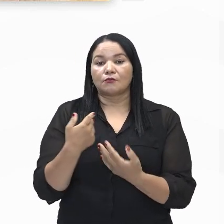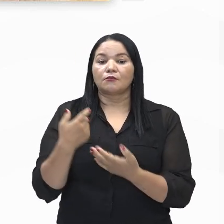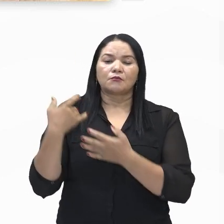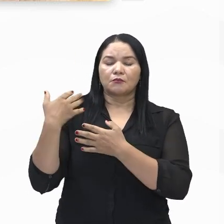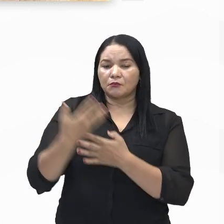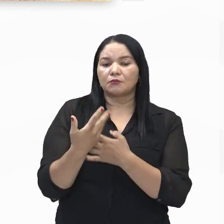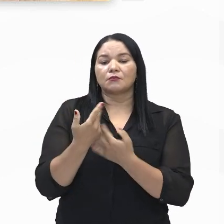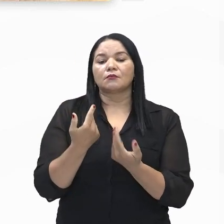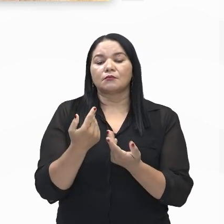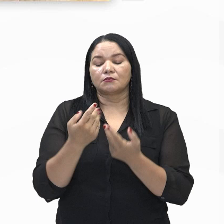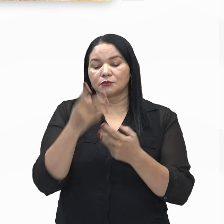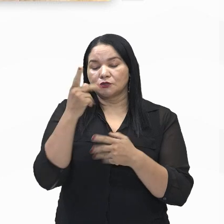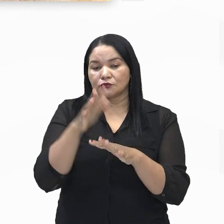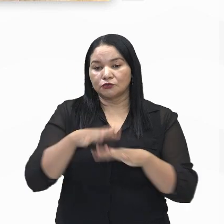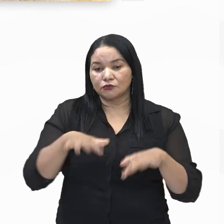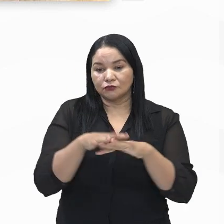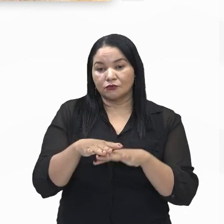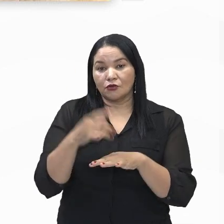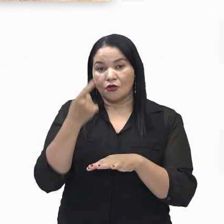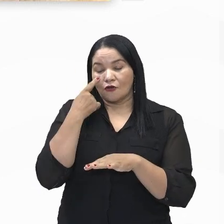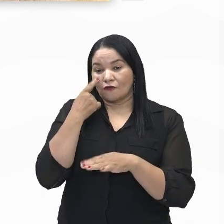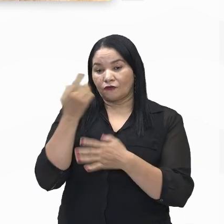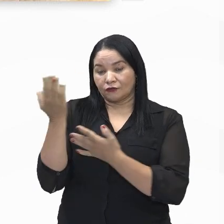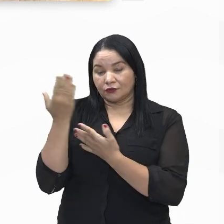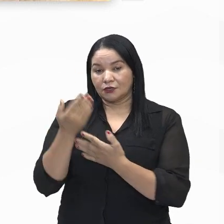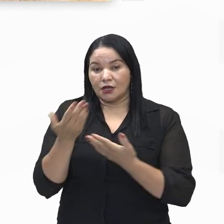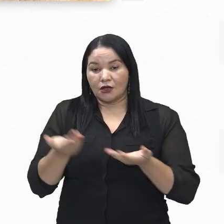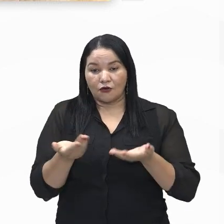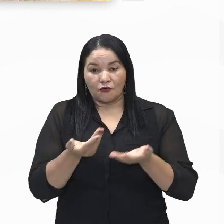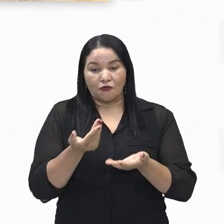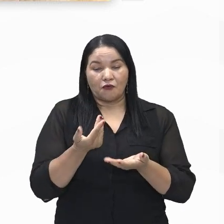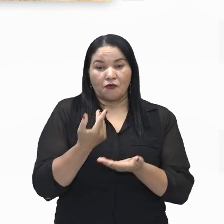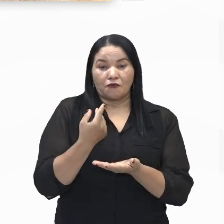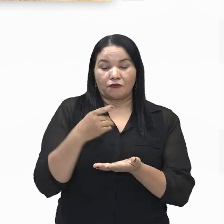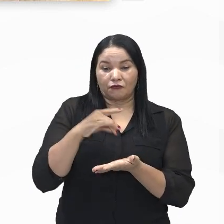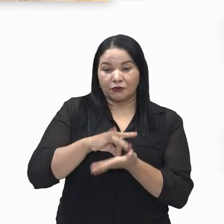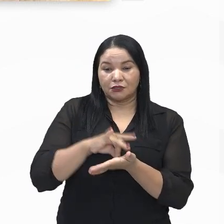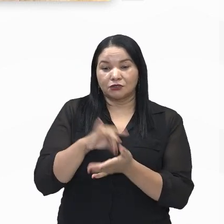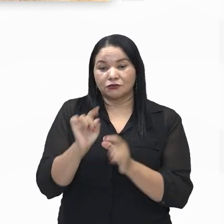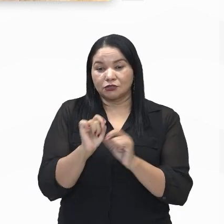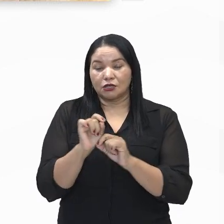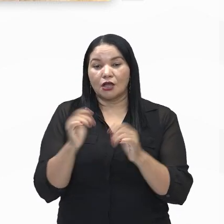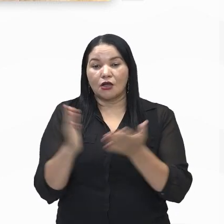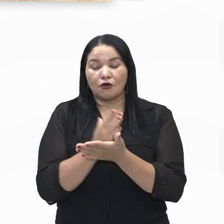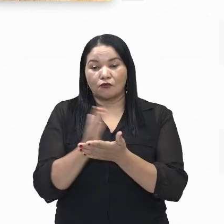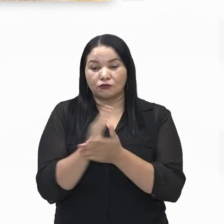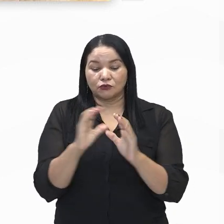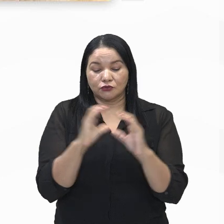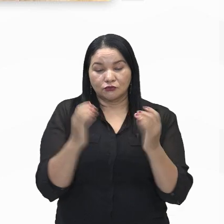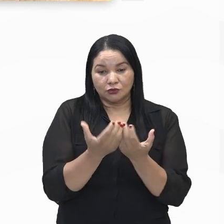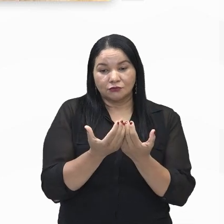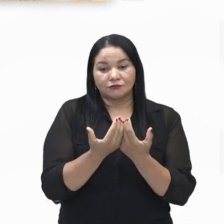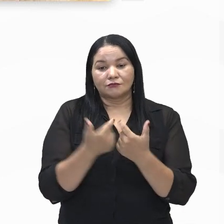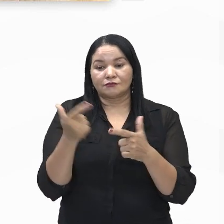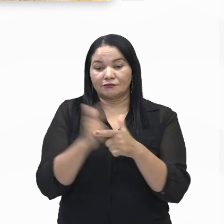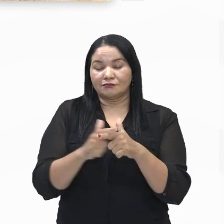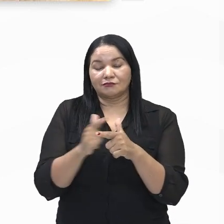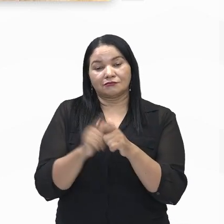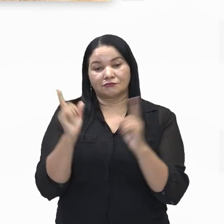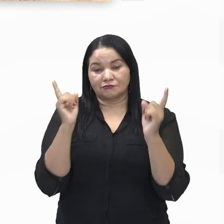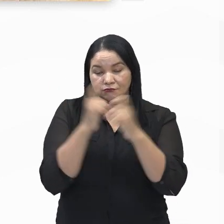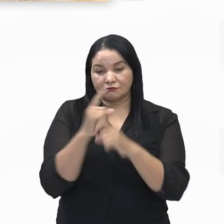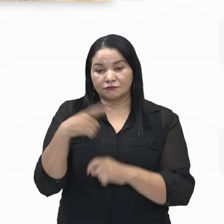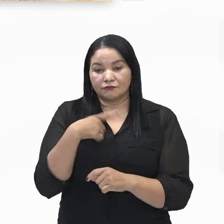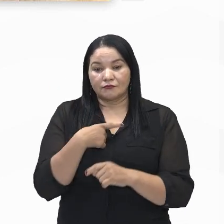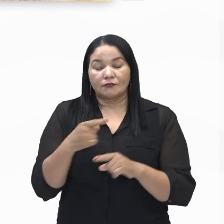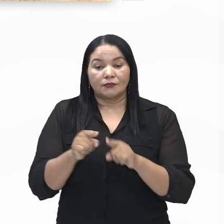Você consegue ver nessa imagem uma realidade, né? Algumas comunidades elas também enfrentam isso. E,